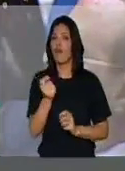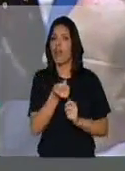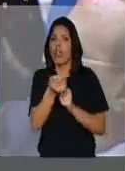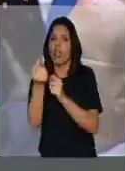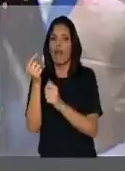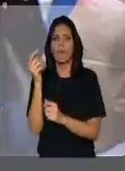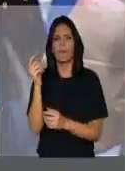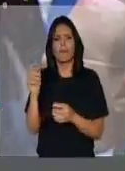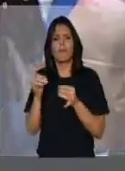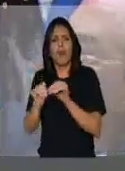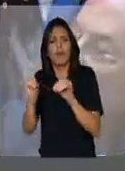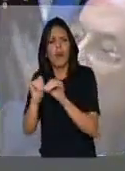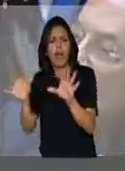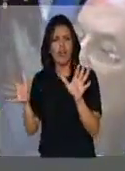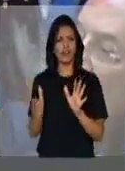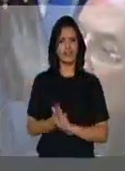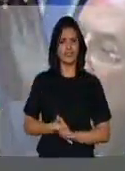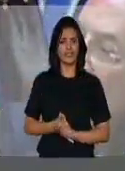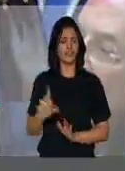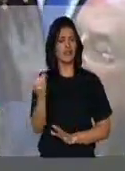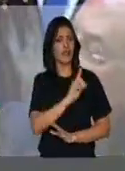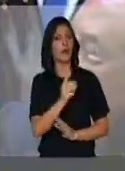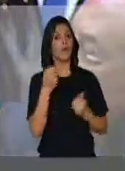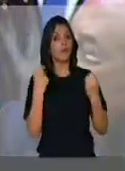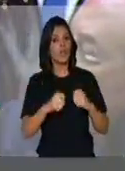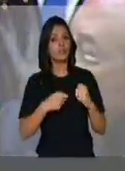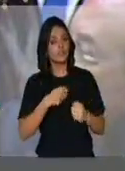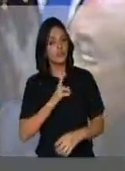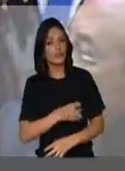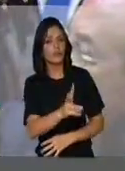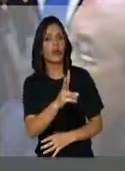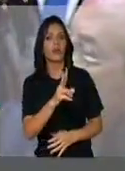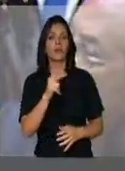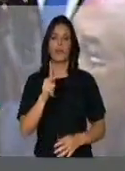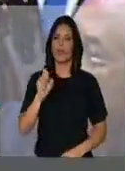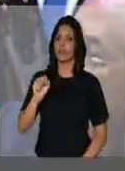besteira dessa. Portanto, nós precisamos avançar e por isso o PSD vota sim.